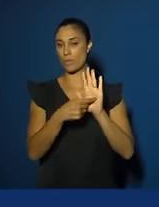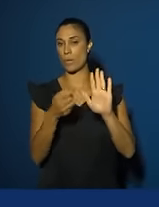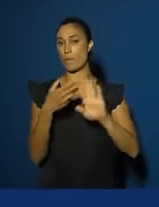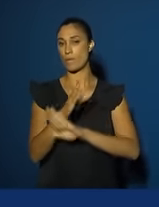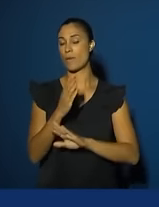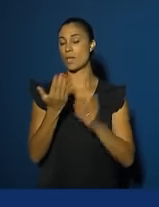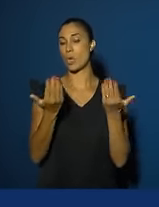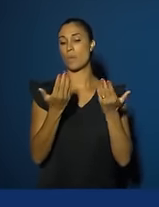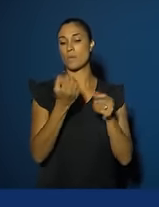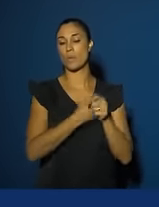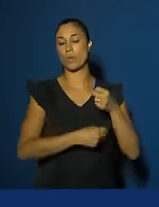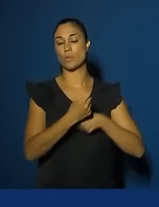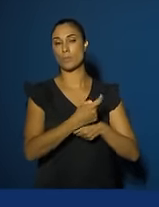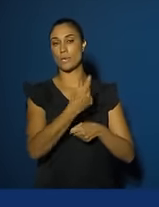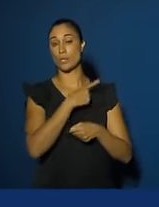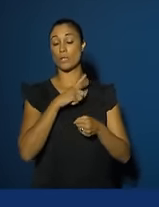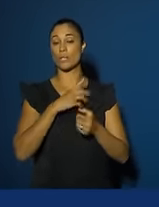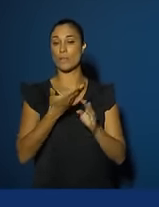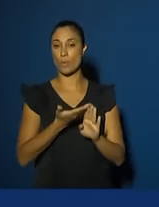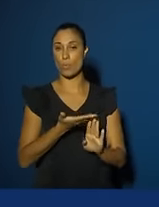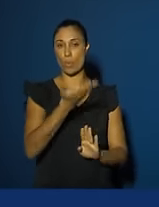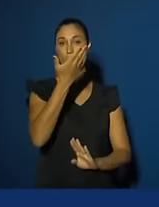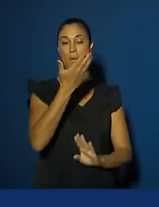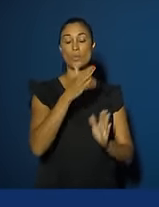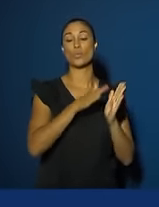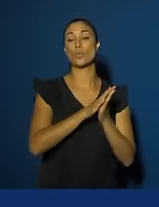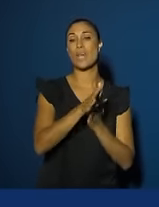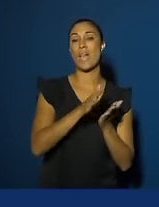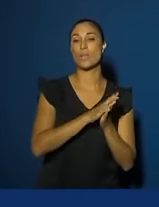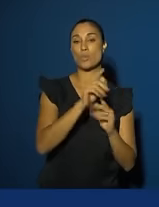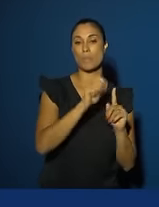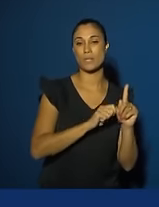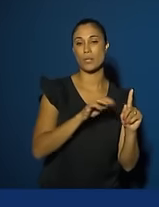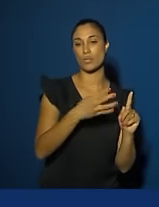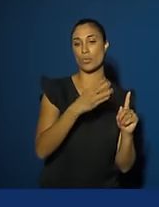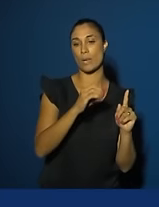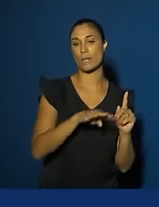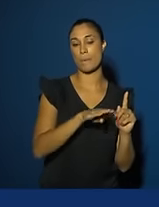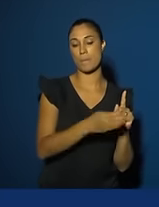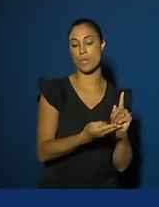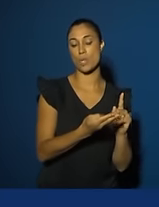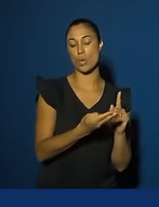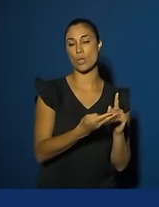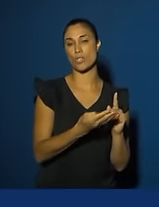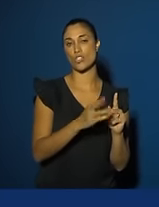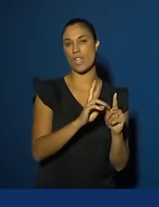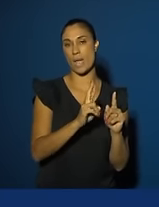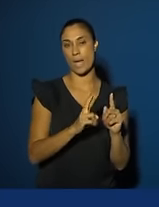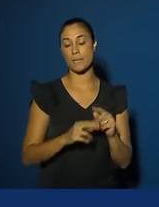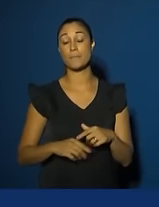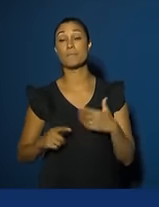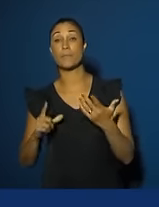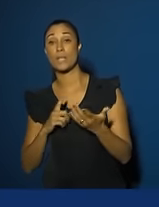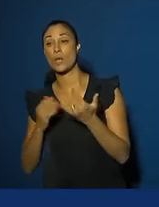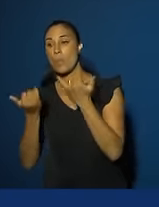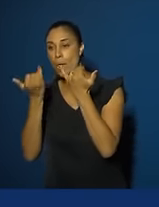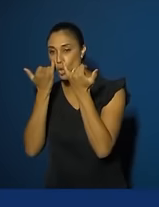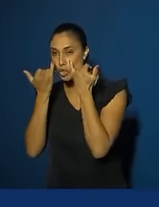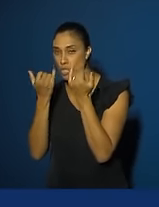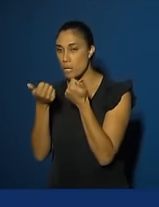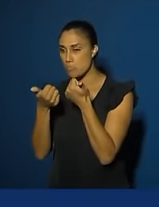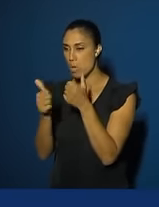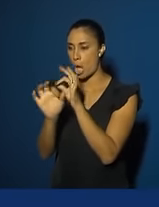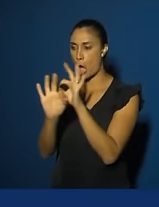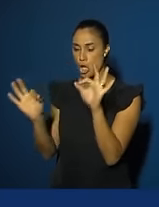em relação ao ano passado nós teremos um aumento do gasto com saúde de mais ou menos 40 bilhões deais eh tem uma notícia muito